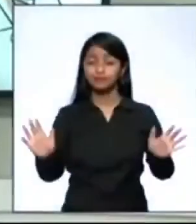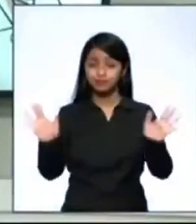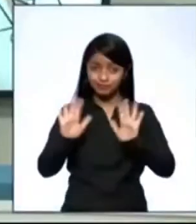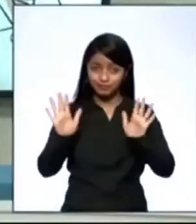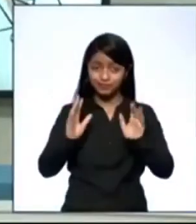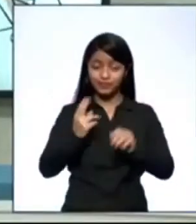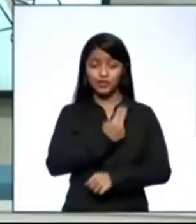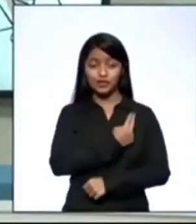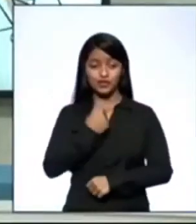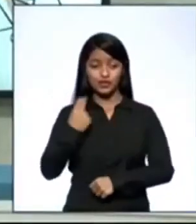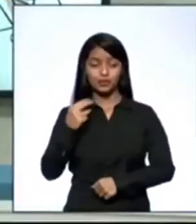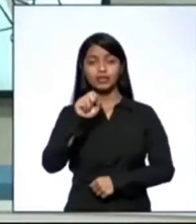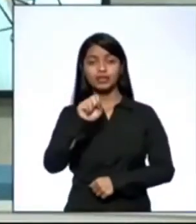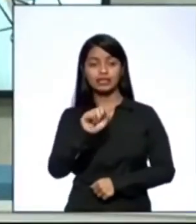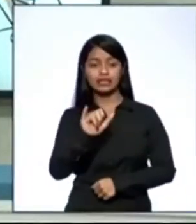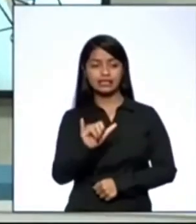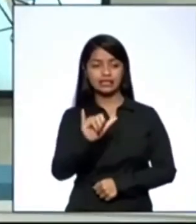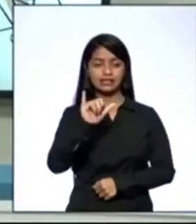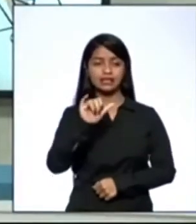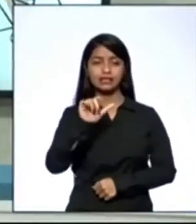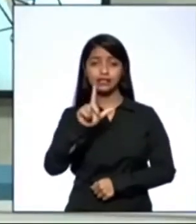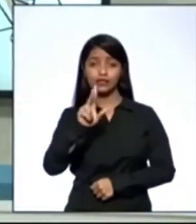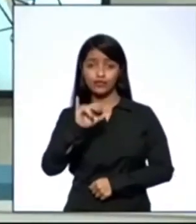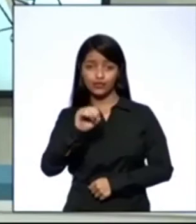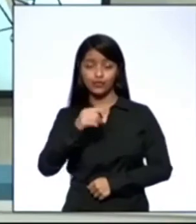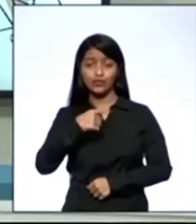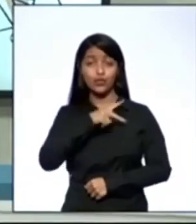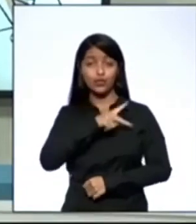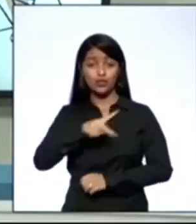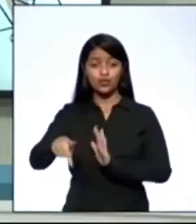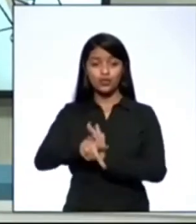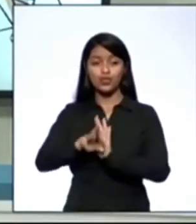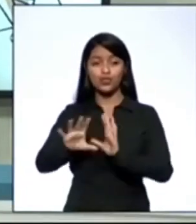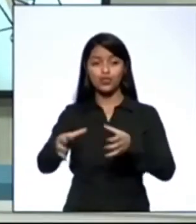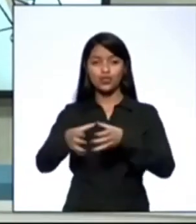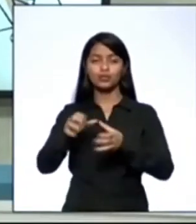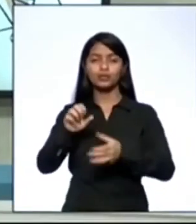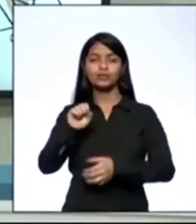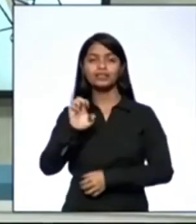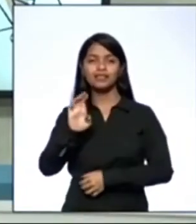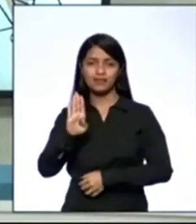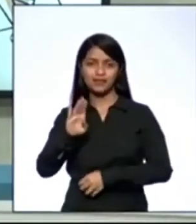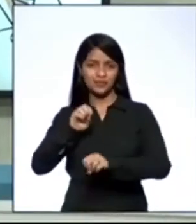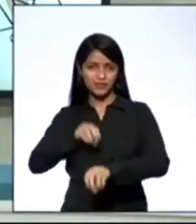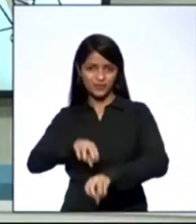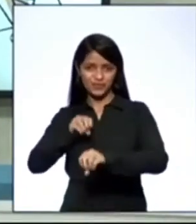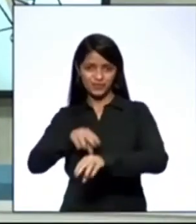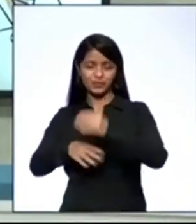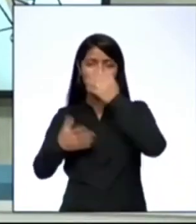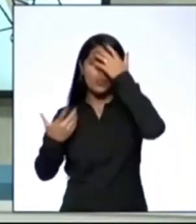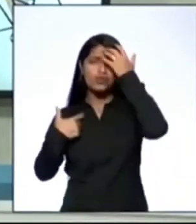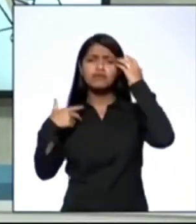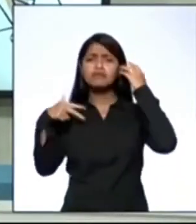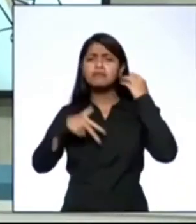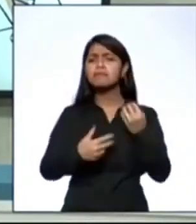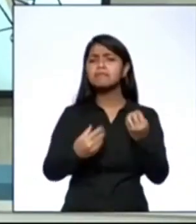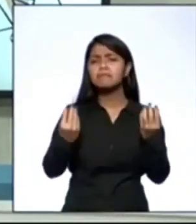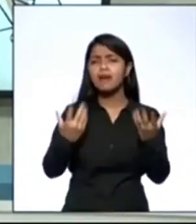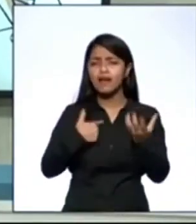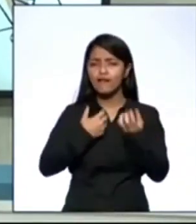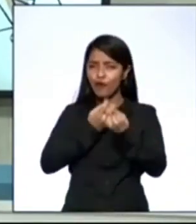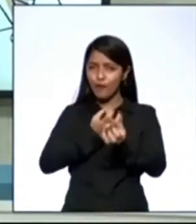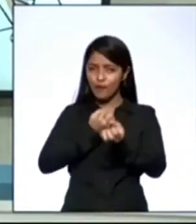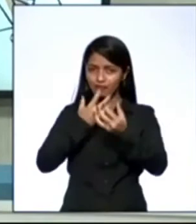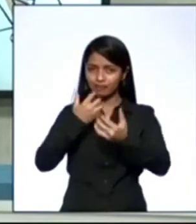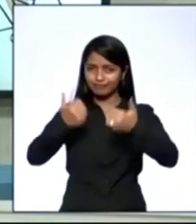O meu nome é Silvio, eu sou professor do SEB, né, o Grupo SEB de Educação. Estou aqui para passar algumas informações